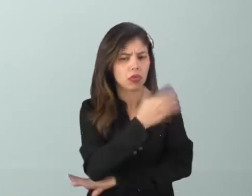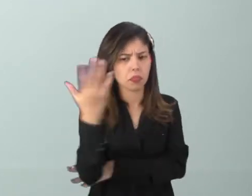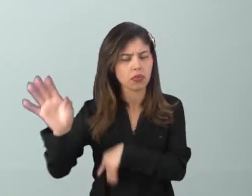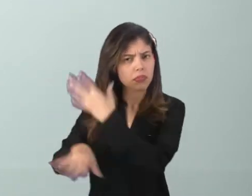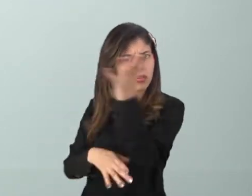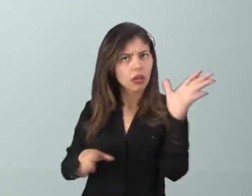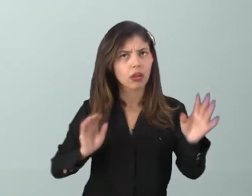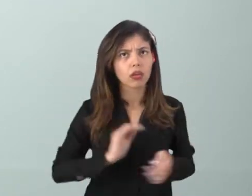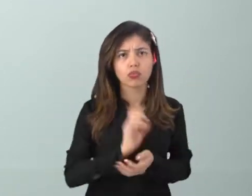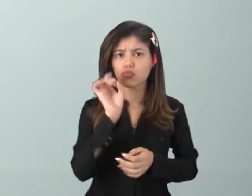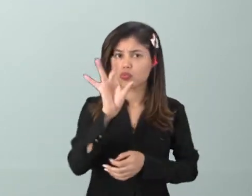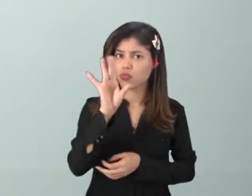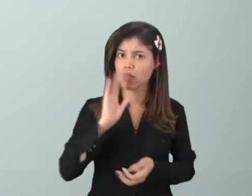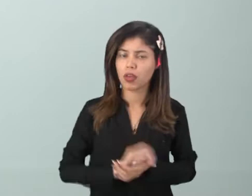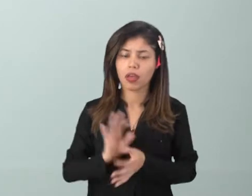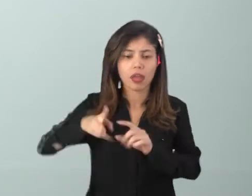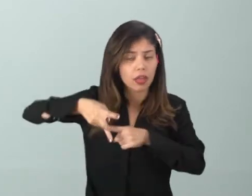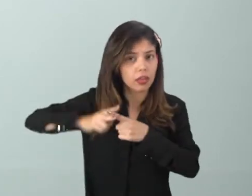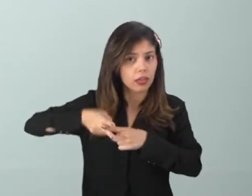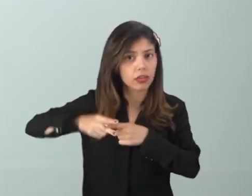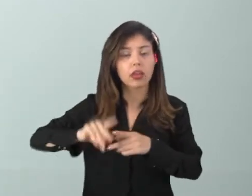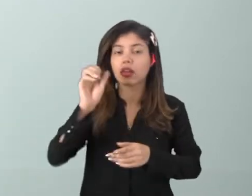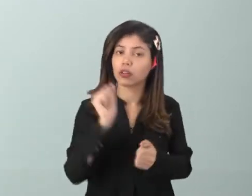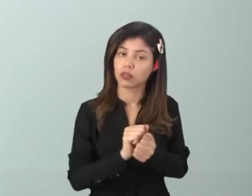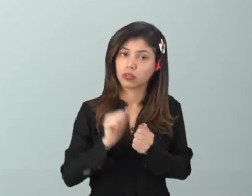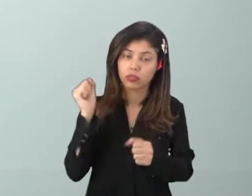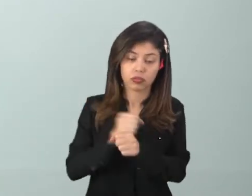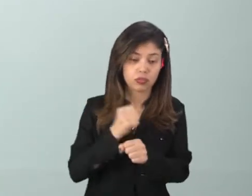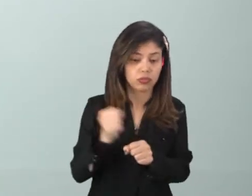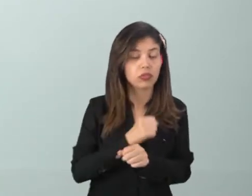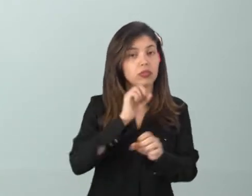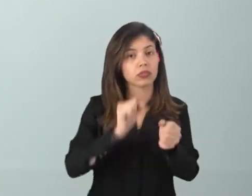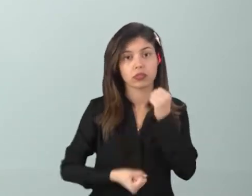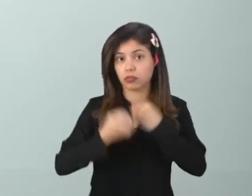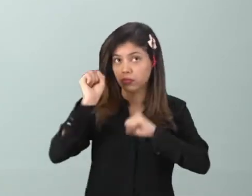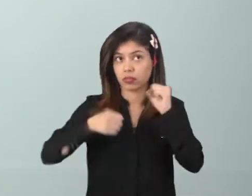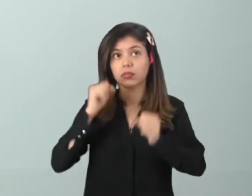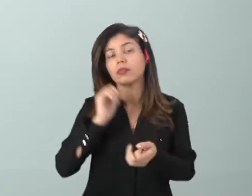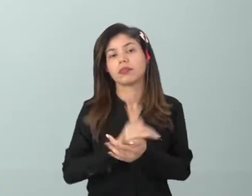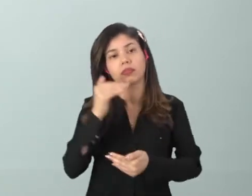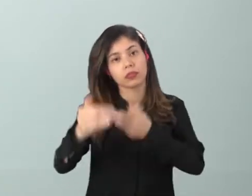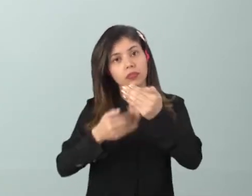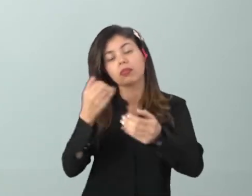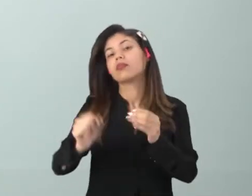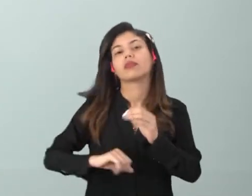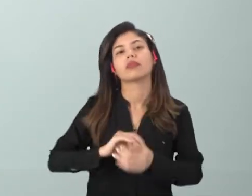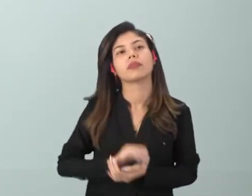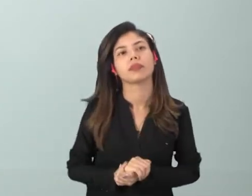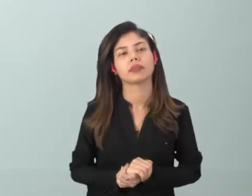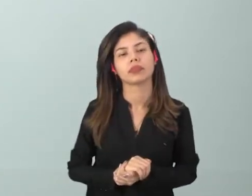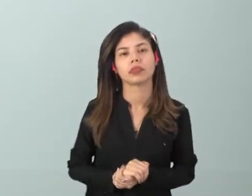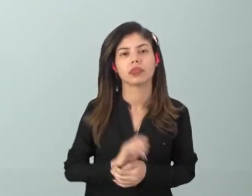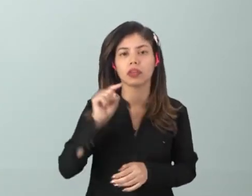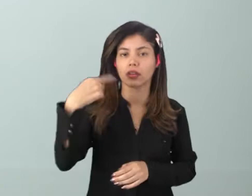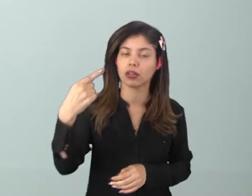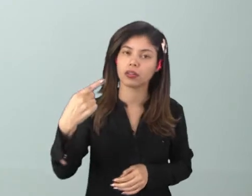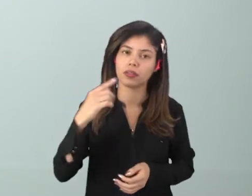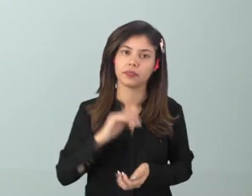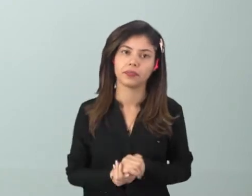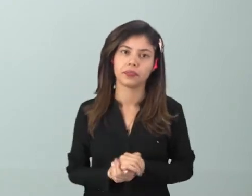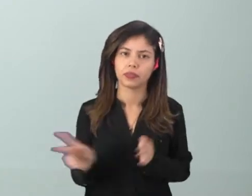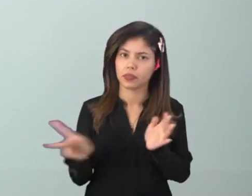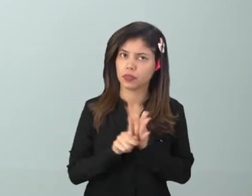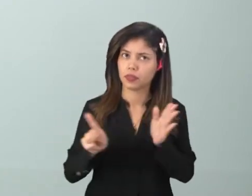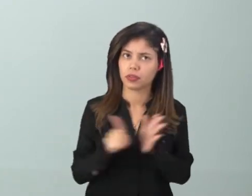O impacto ambiental vai ser só na instalação, na construção da usina, tá? Então se durante o processo não...